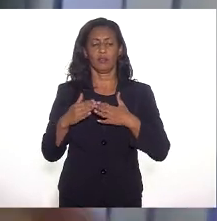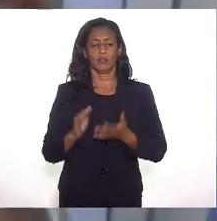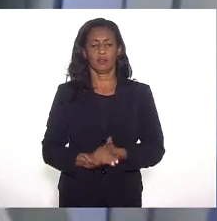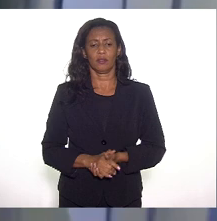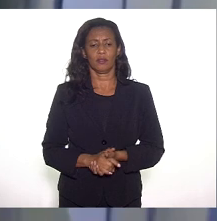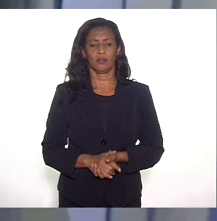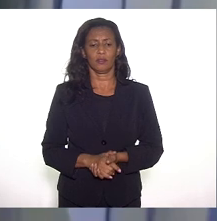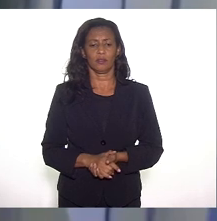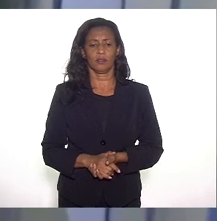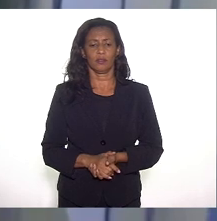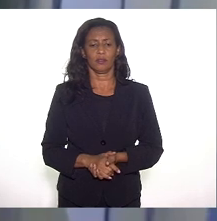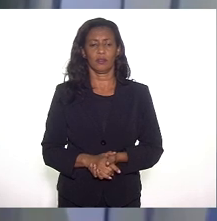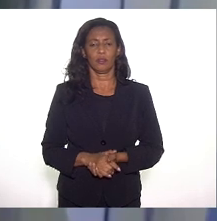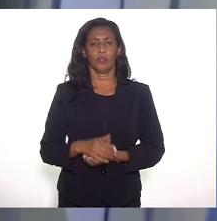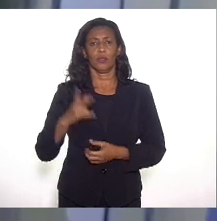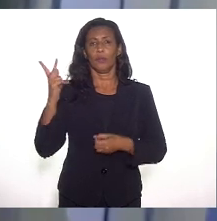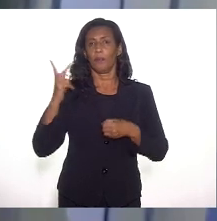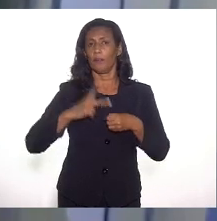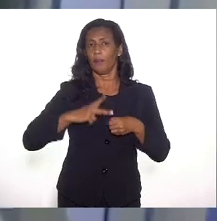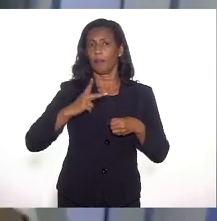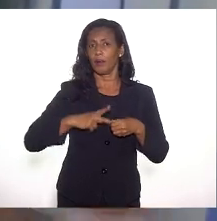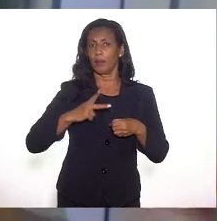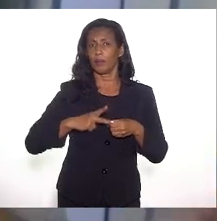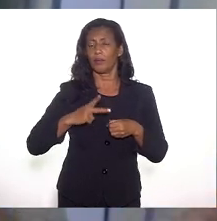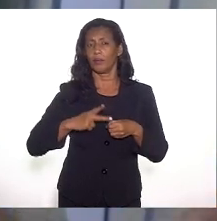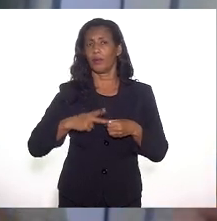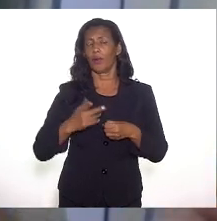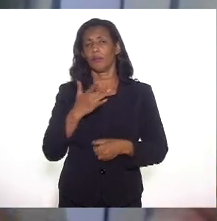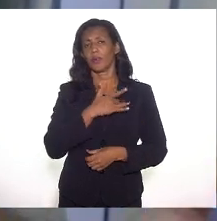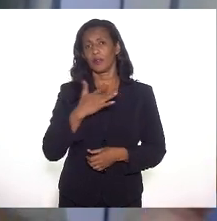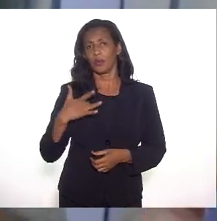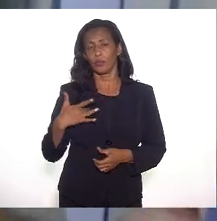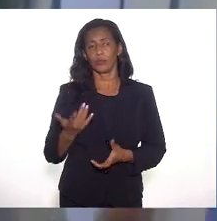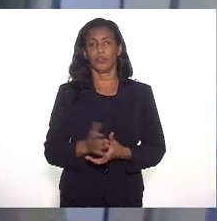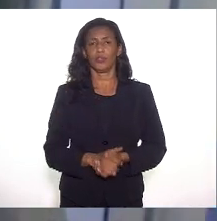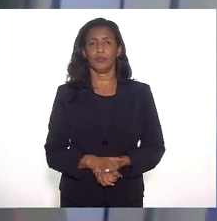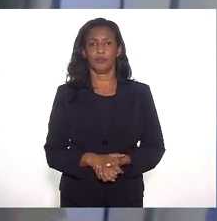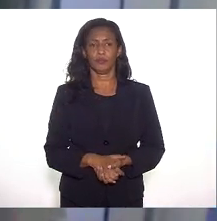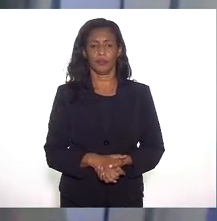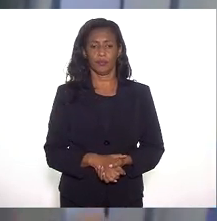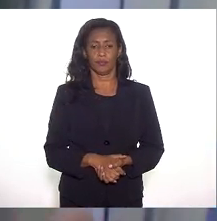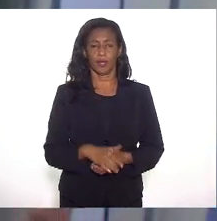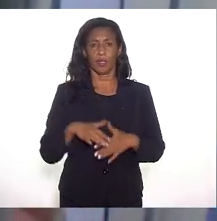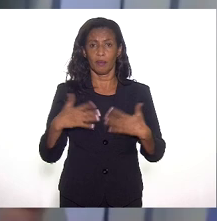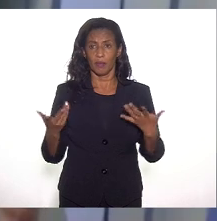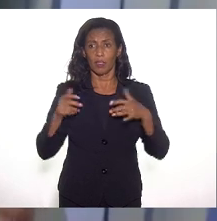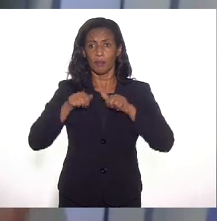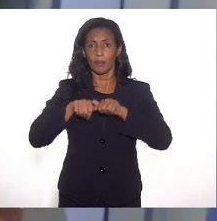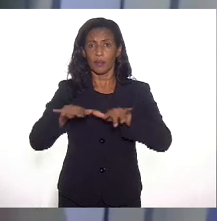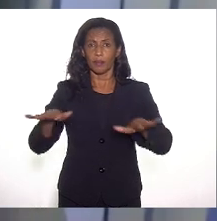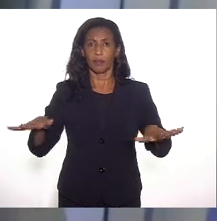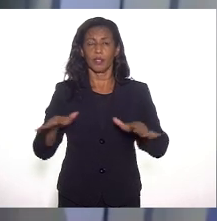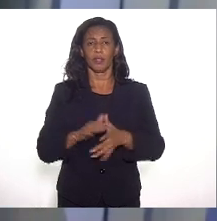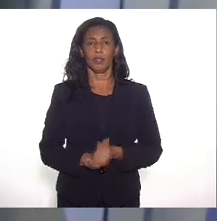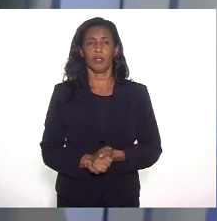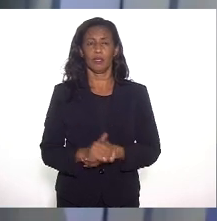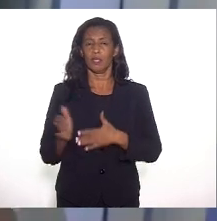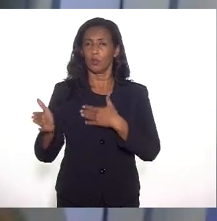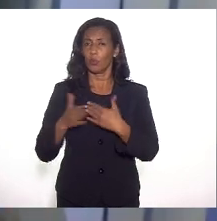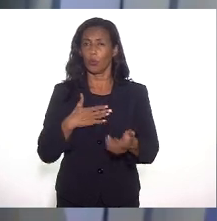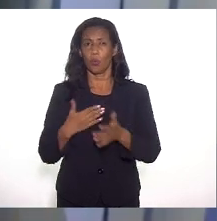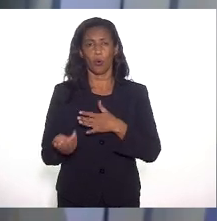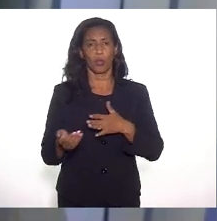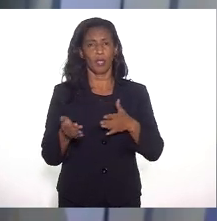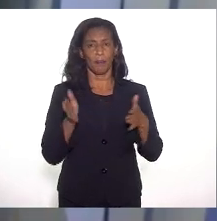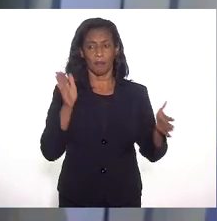do percentual oriundo do petróleo, da receita do petróleo, para a saúde. Em plena pandemia, né? Em qualquer período